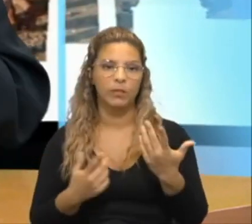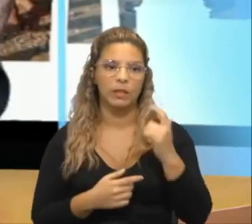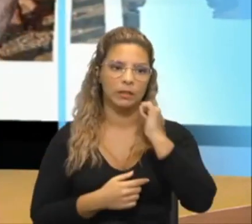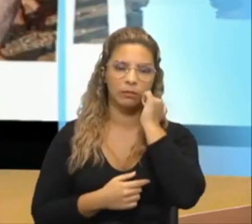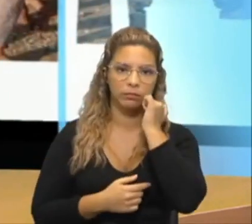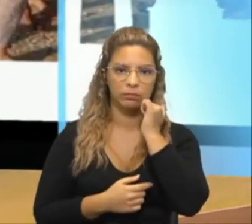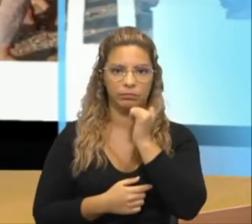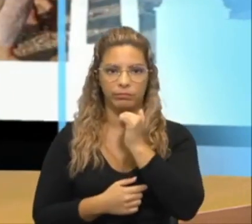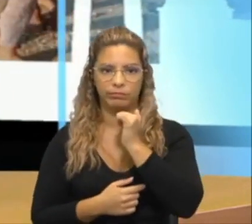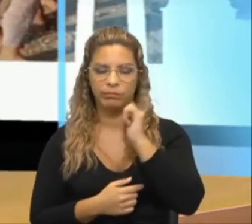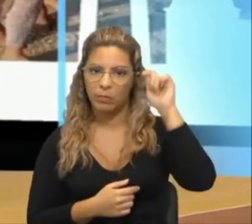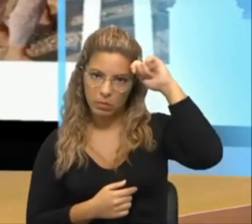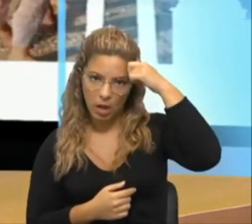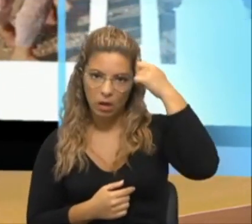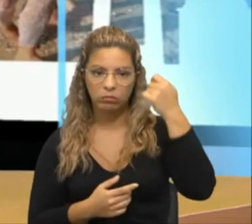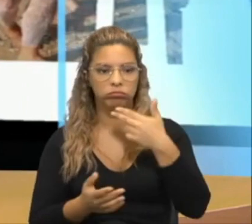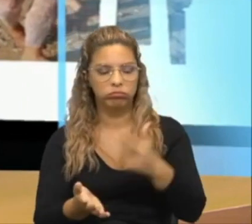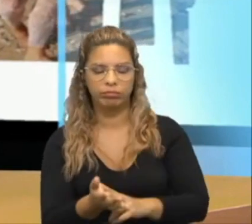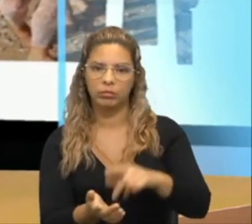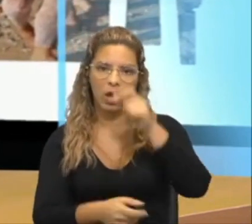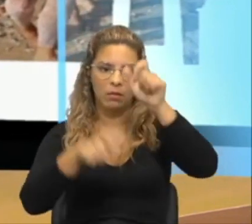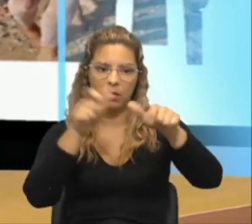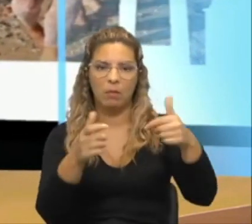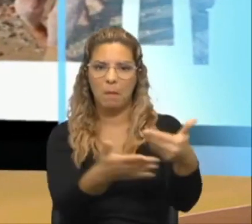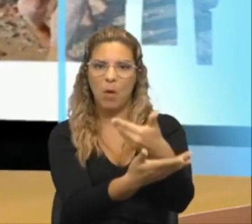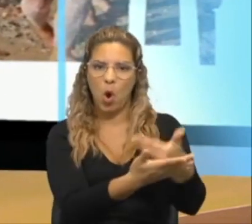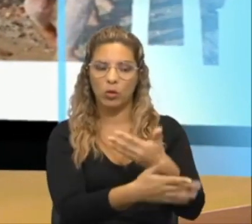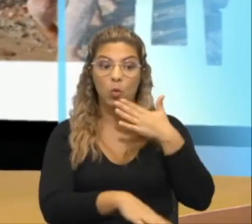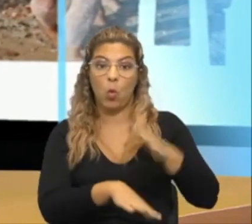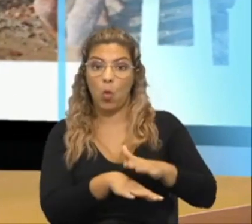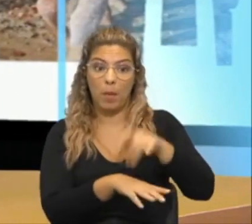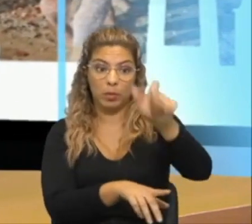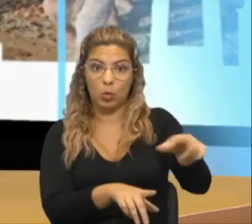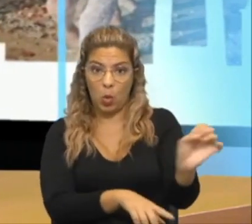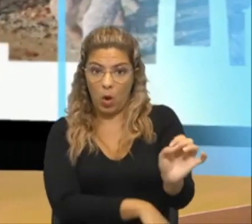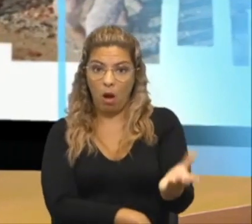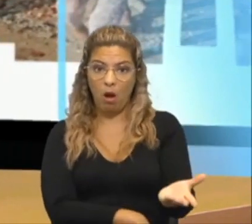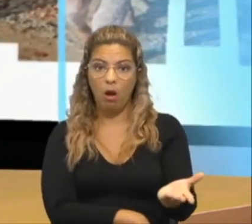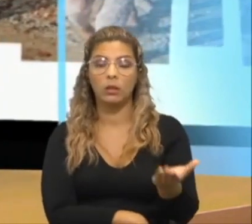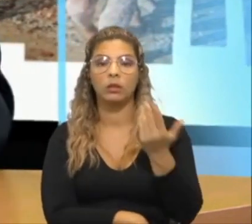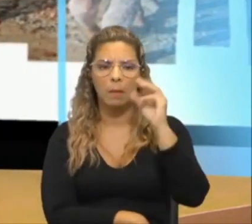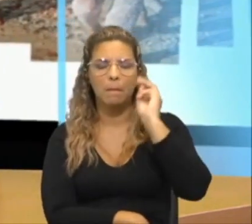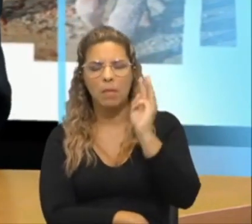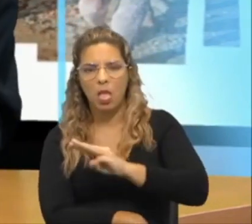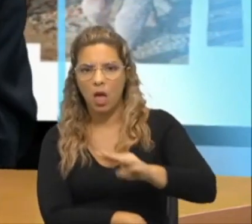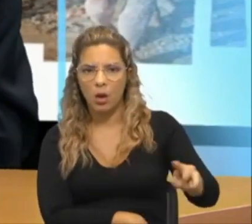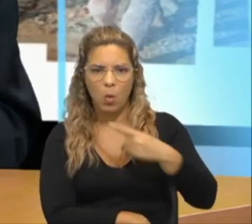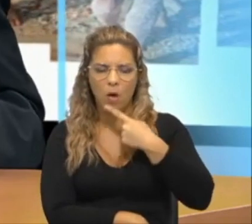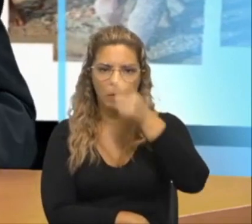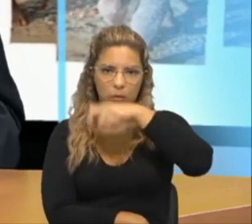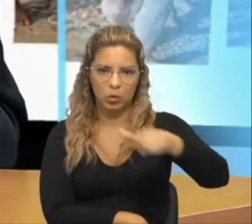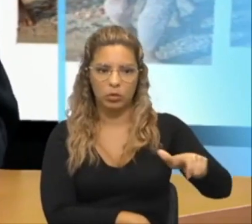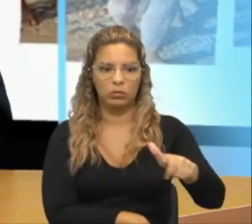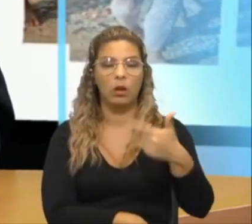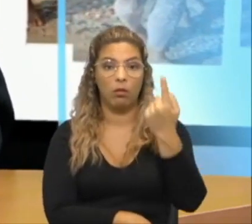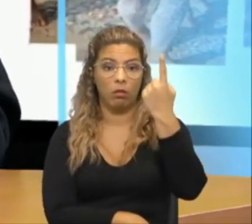são verdadeiras tragédias humanas, de mortes de inocentes, muitos inocentes, de milhares, muitas vezes num dia morrem